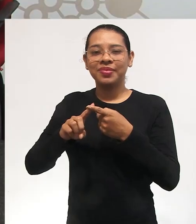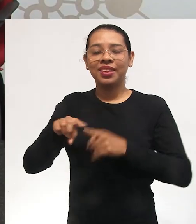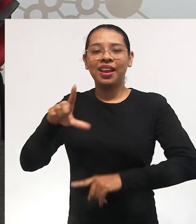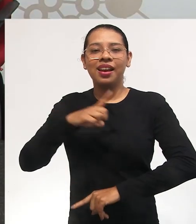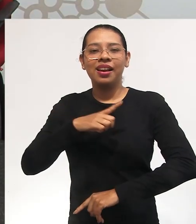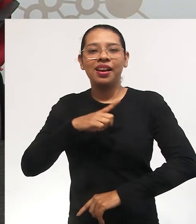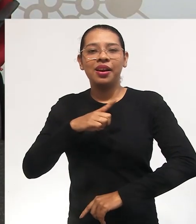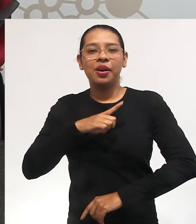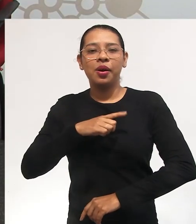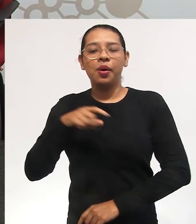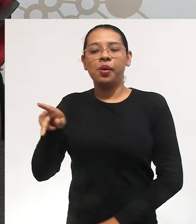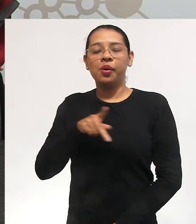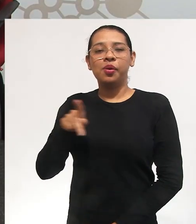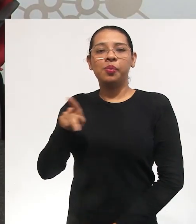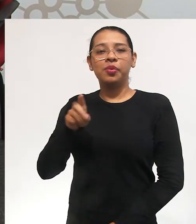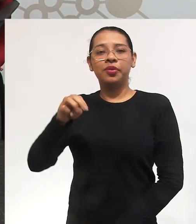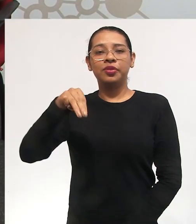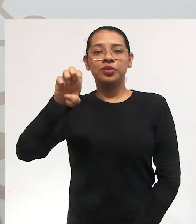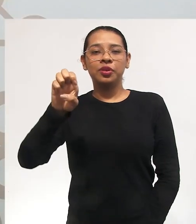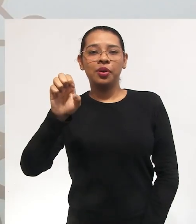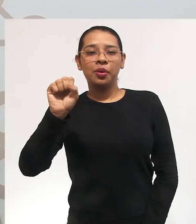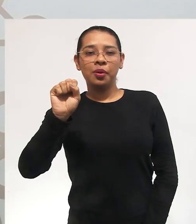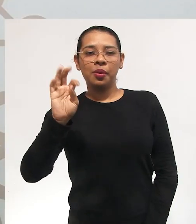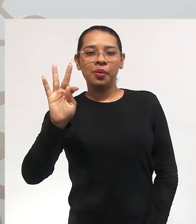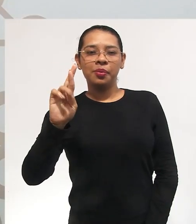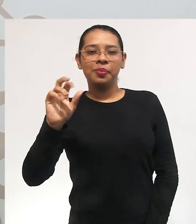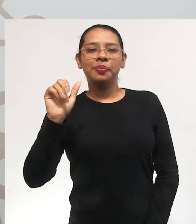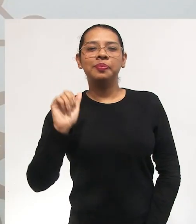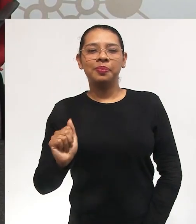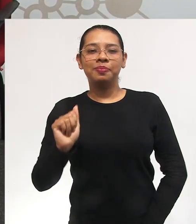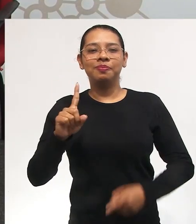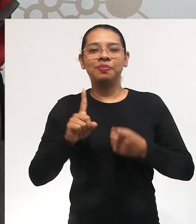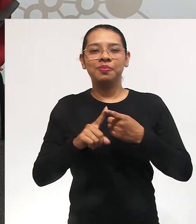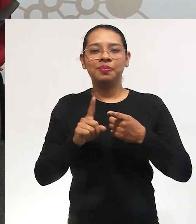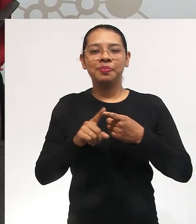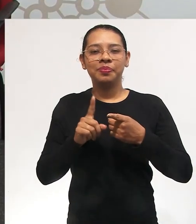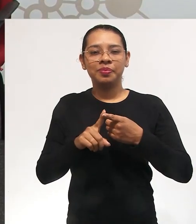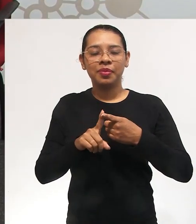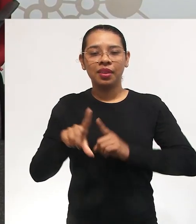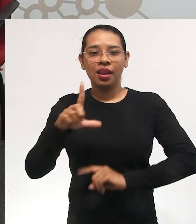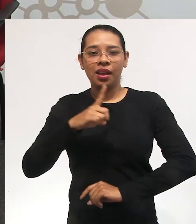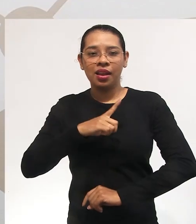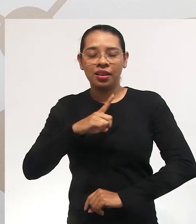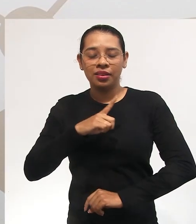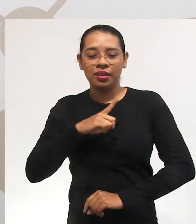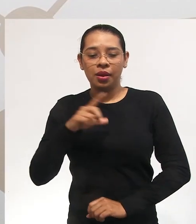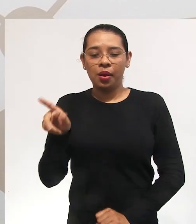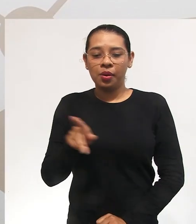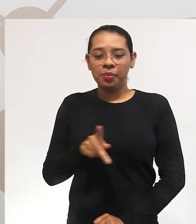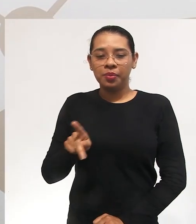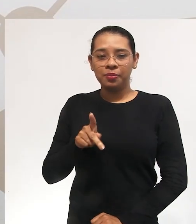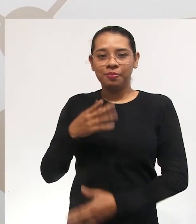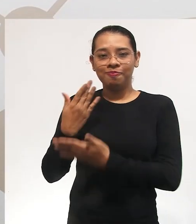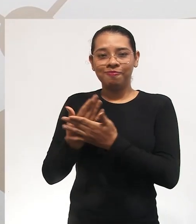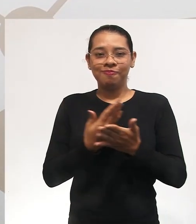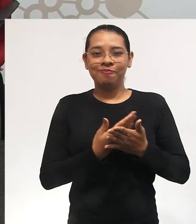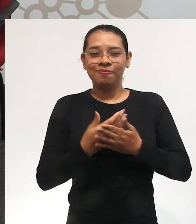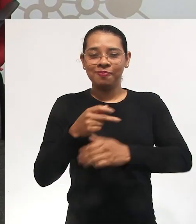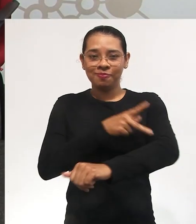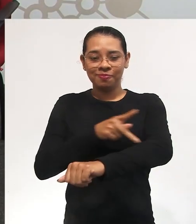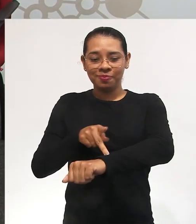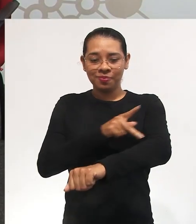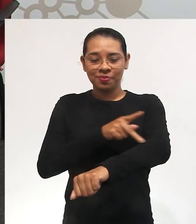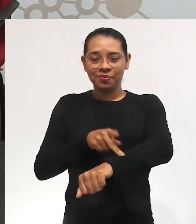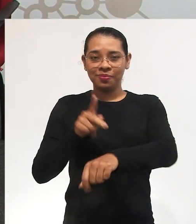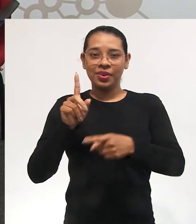pela Universidade do Vale do Itajaí. Ela tem licenciatura em Pedagogia com